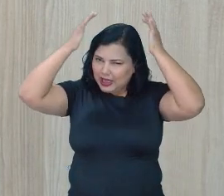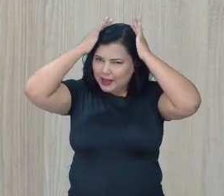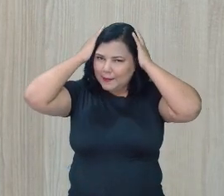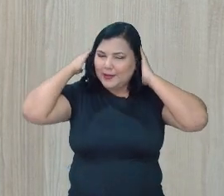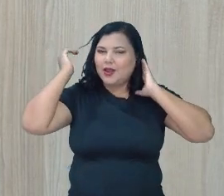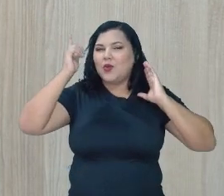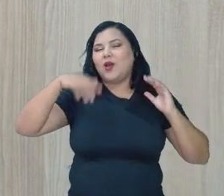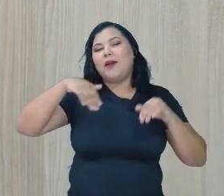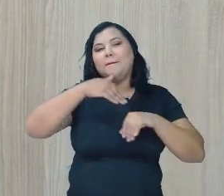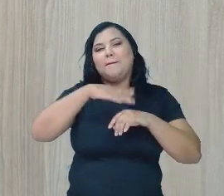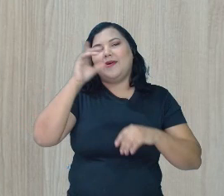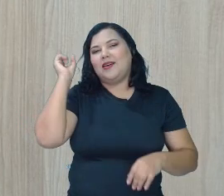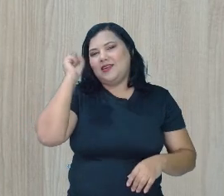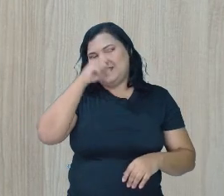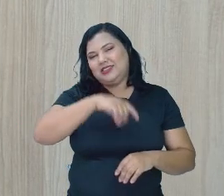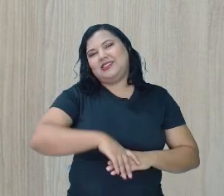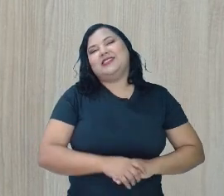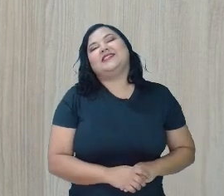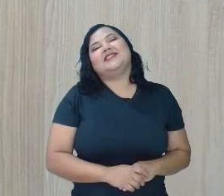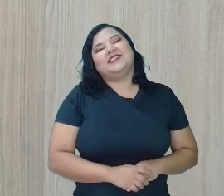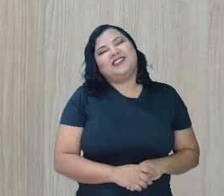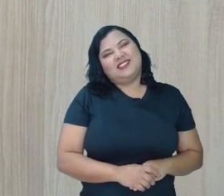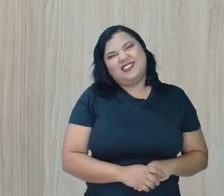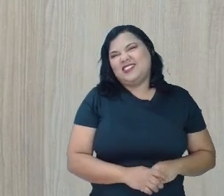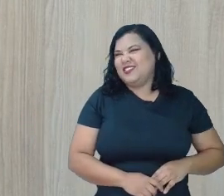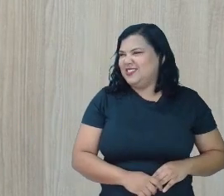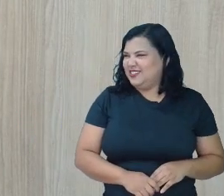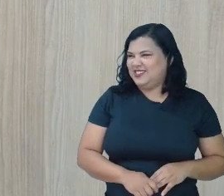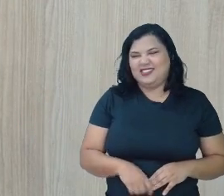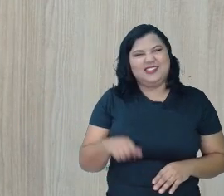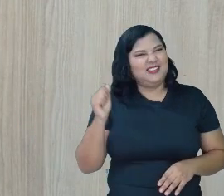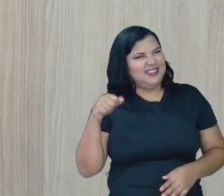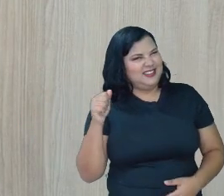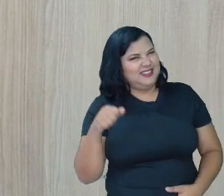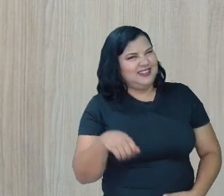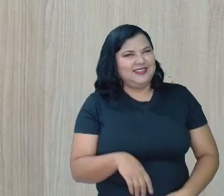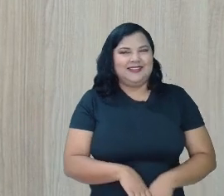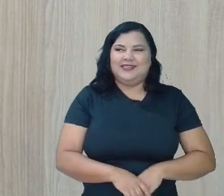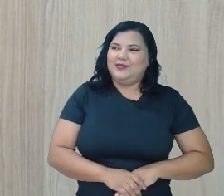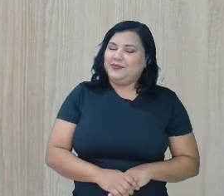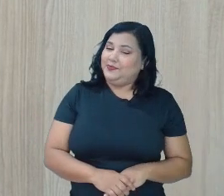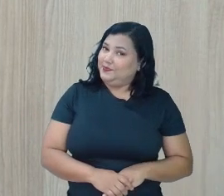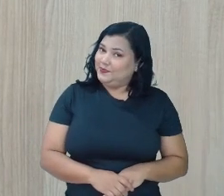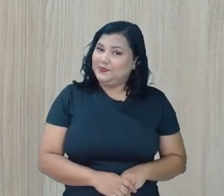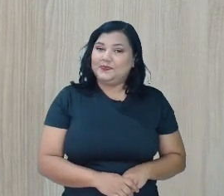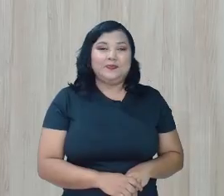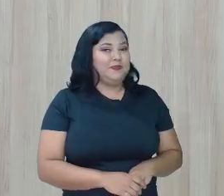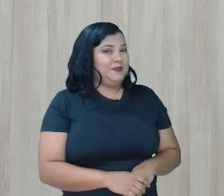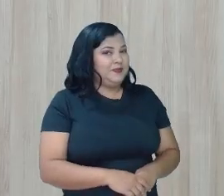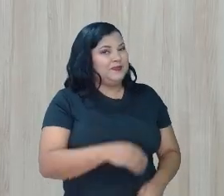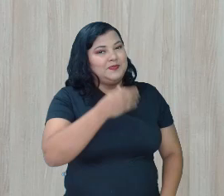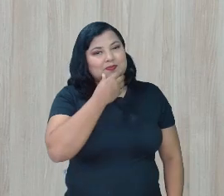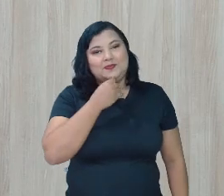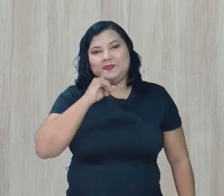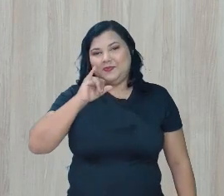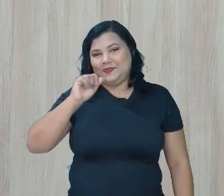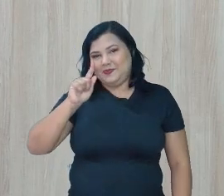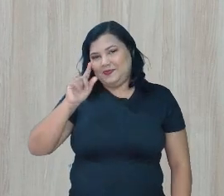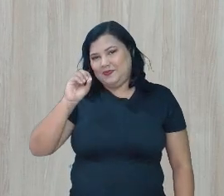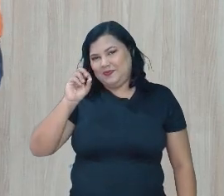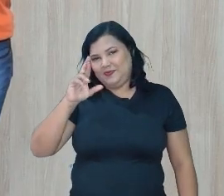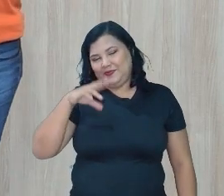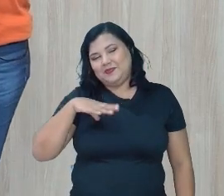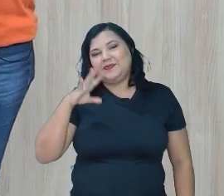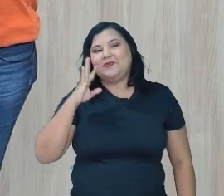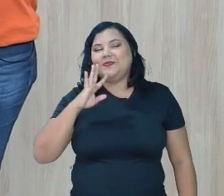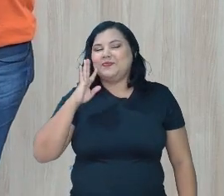que desenhar os bonequinhos de palitinho. Será, professora? Será? Olha, Igor, que legal